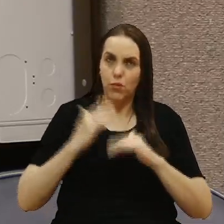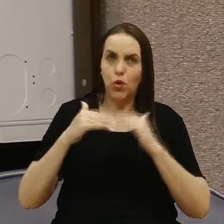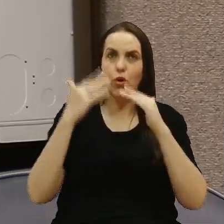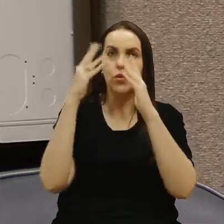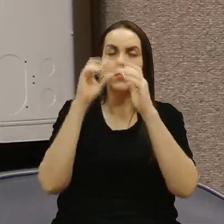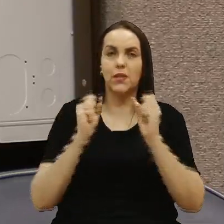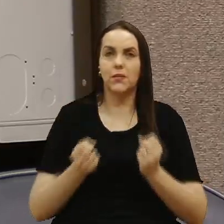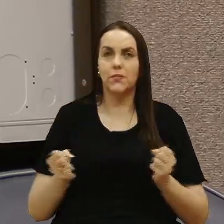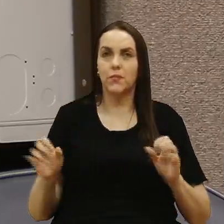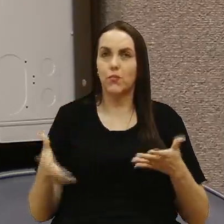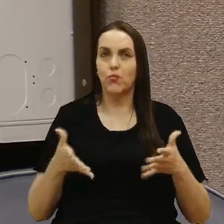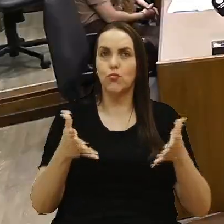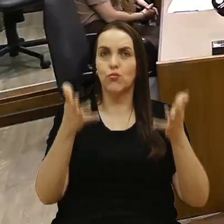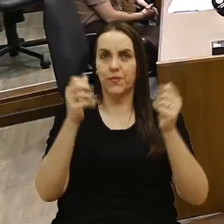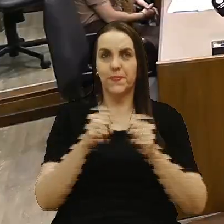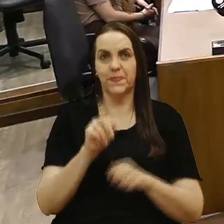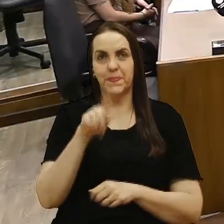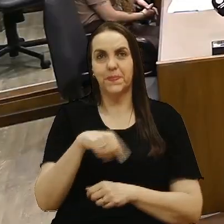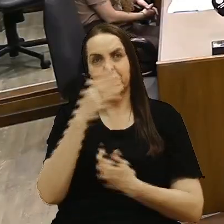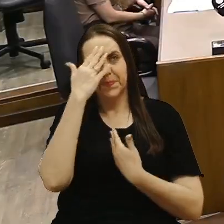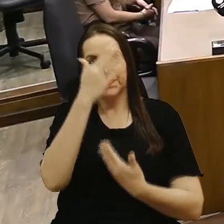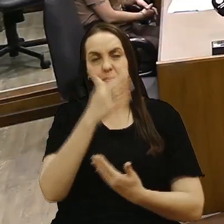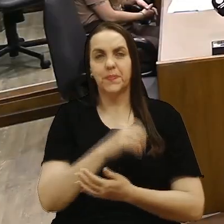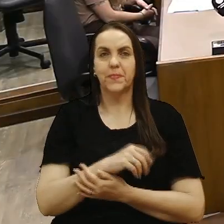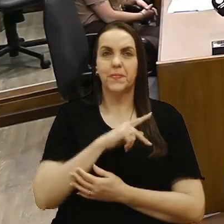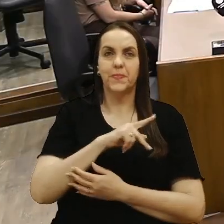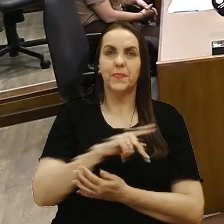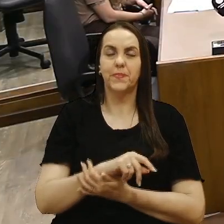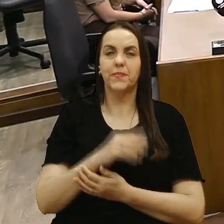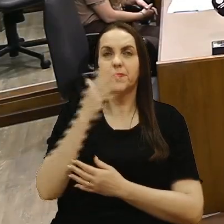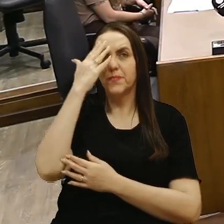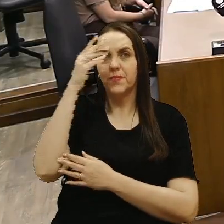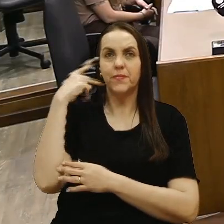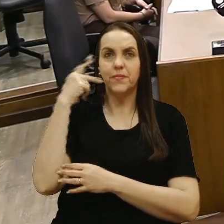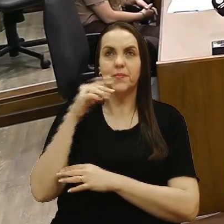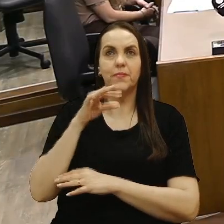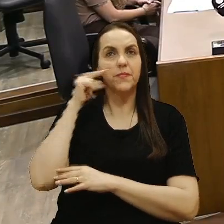produtiva que é. Obrigado, presidente. Obrigado, vereador Aldonei Machado. Solicito às vereadoras